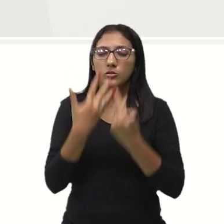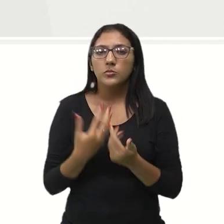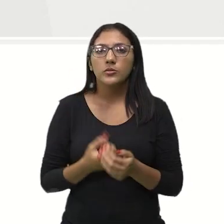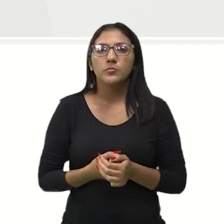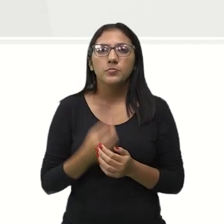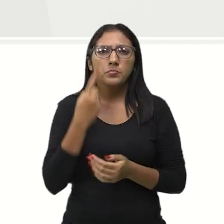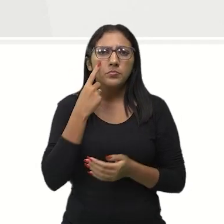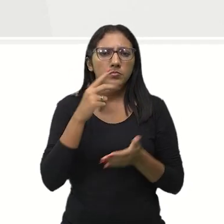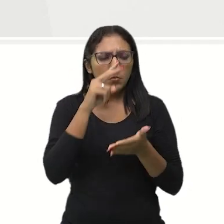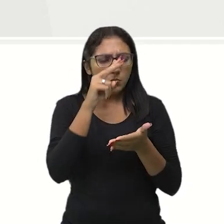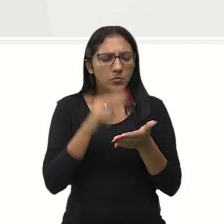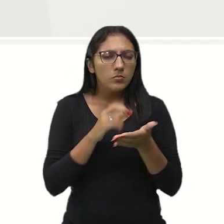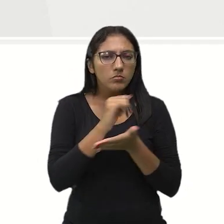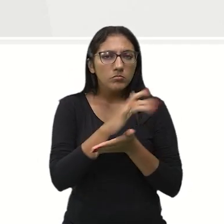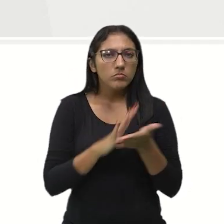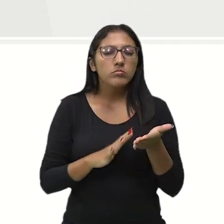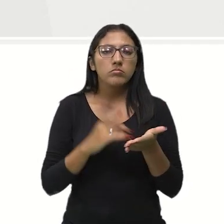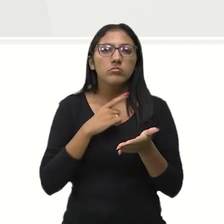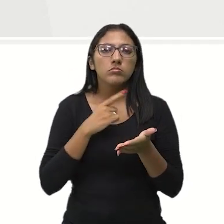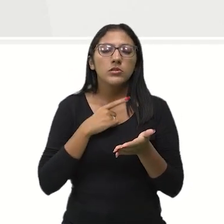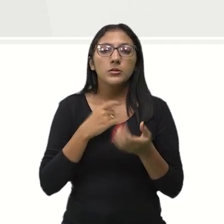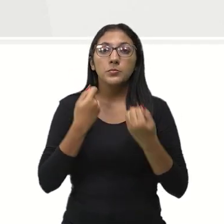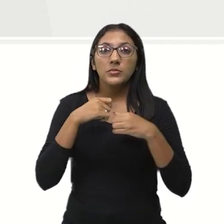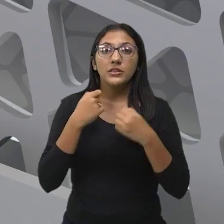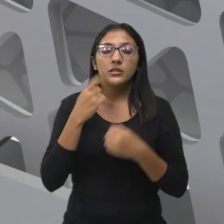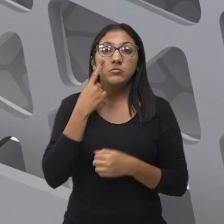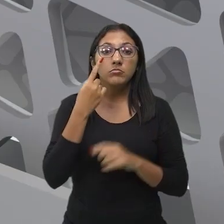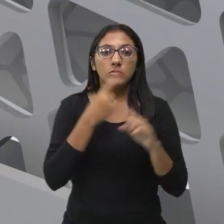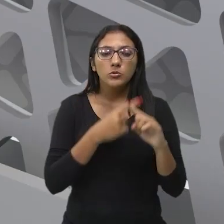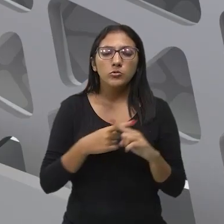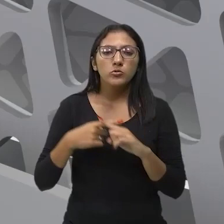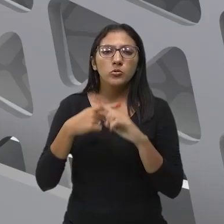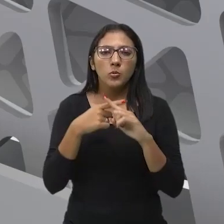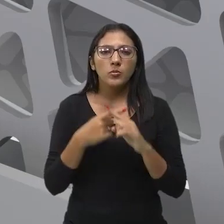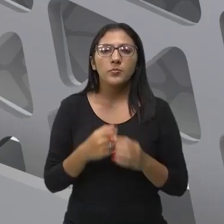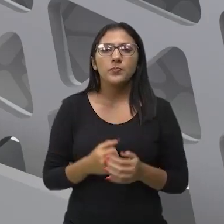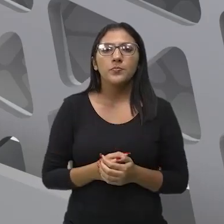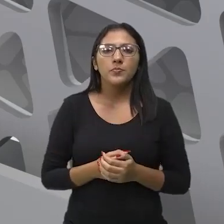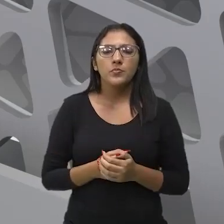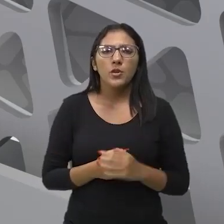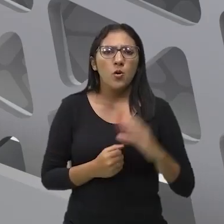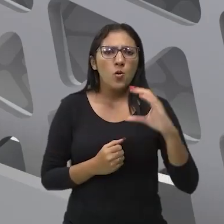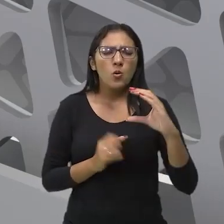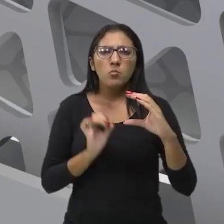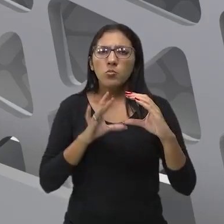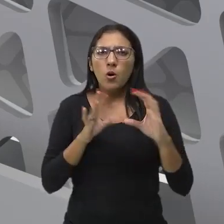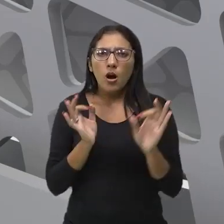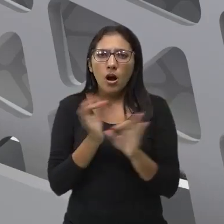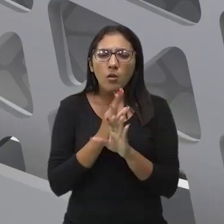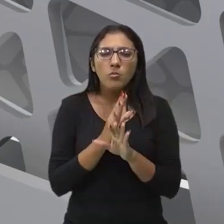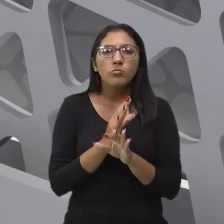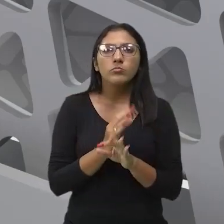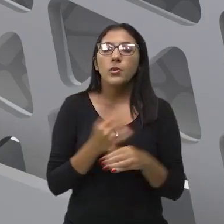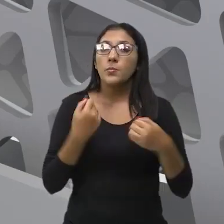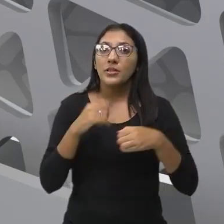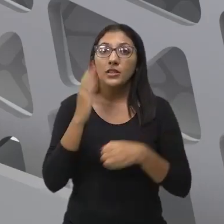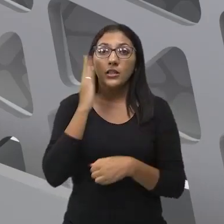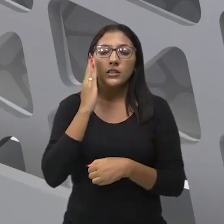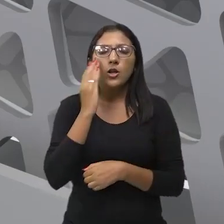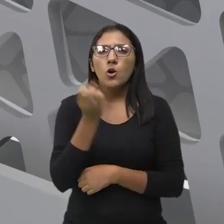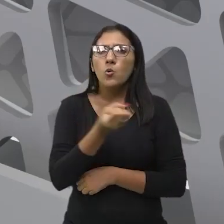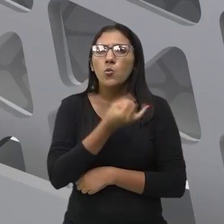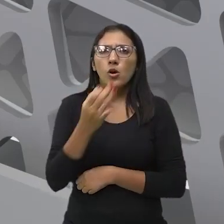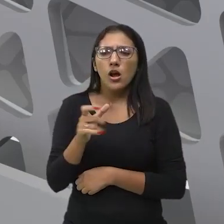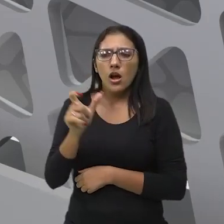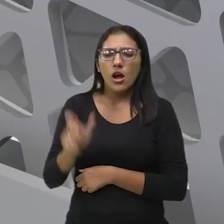também fala para a gente, que ele quer que a gente calcule, não quer que calcule apenas o comprimento, quer saber quanto ele caminhou, quando ele